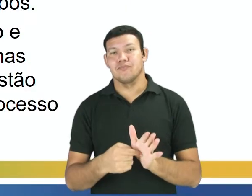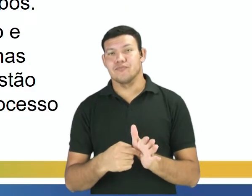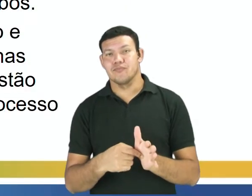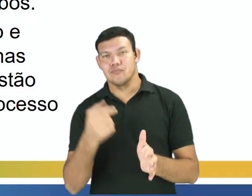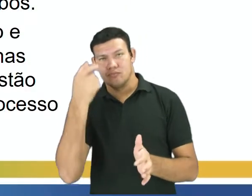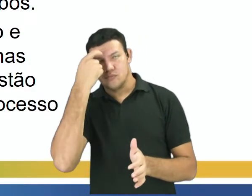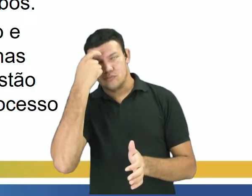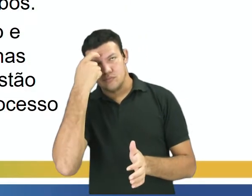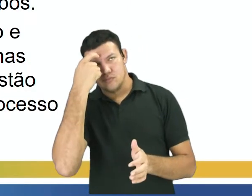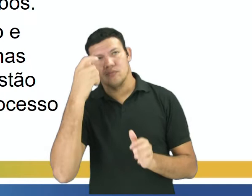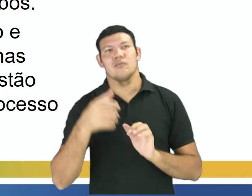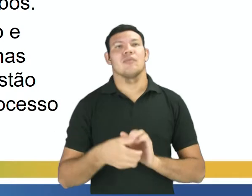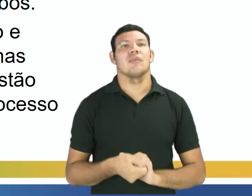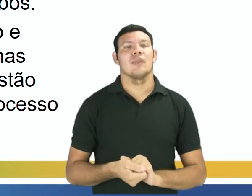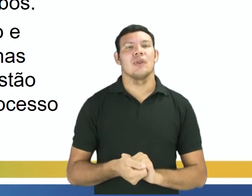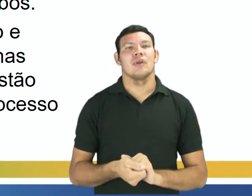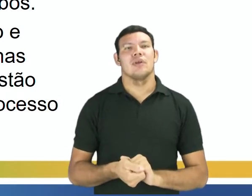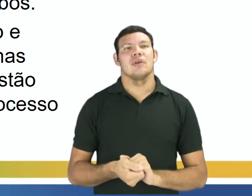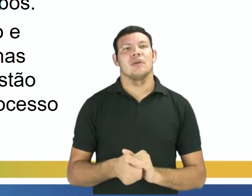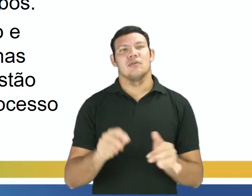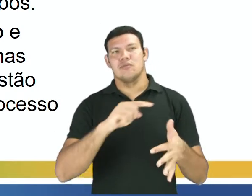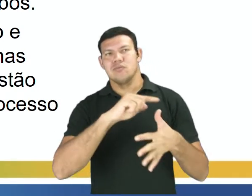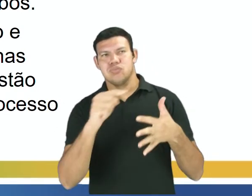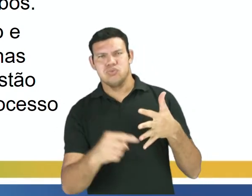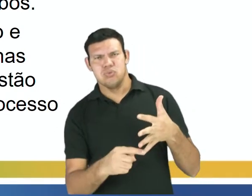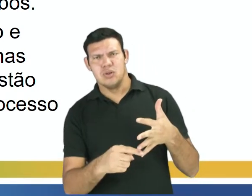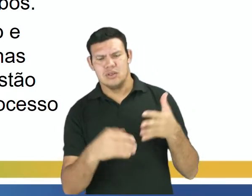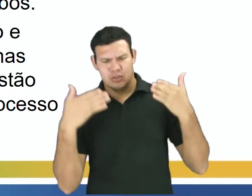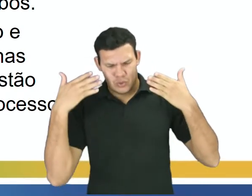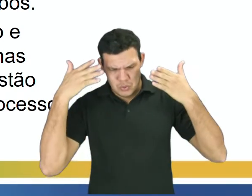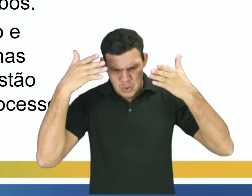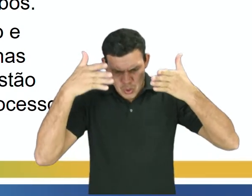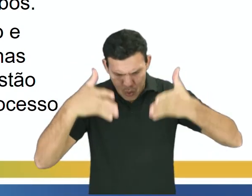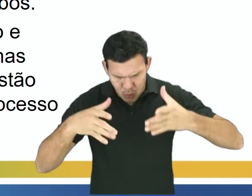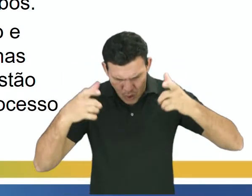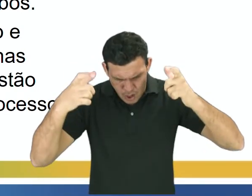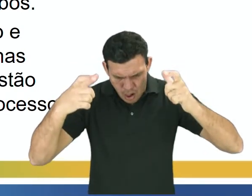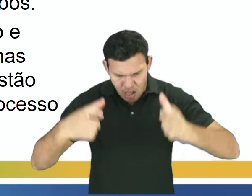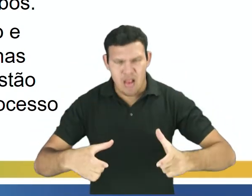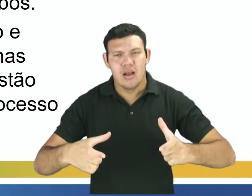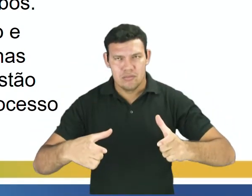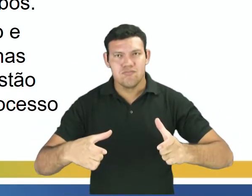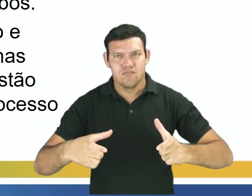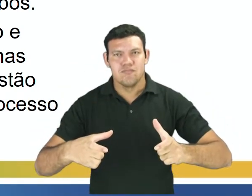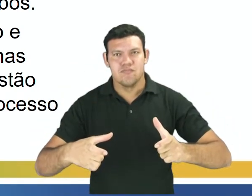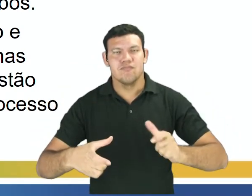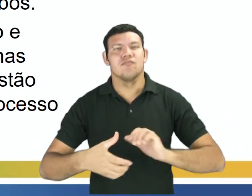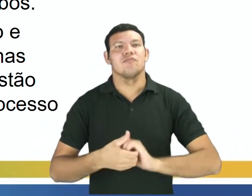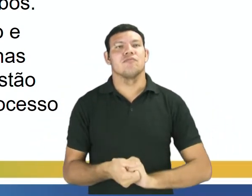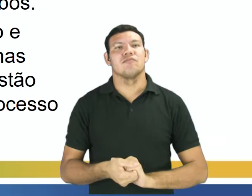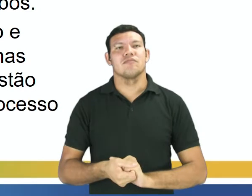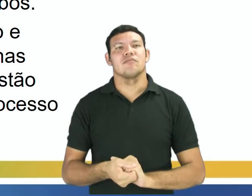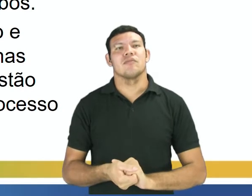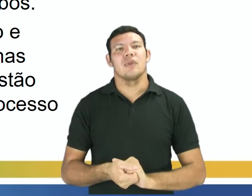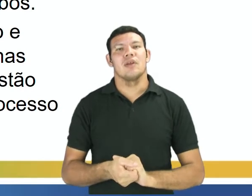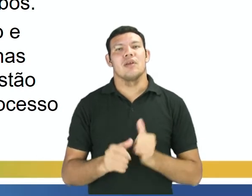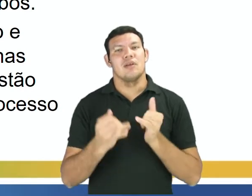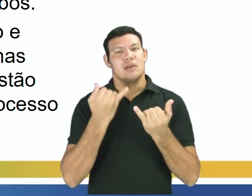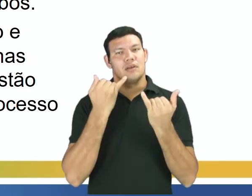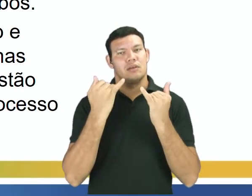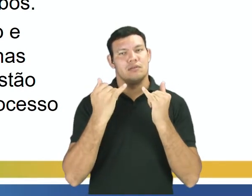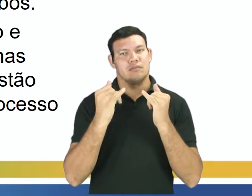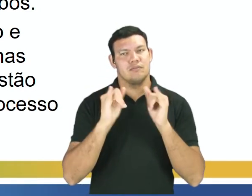tecnologia passam a ser elementos centrais. Forte presença, olha só, olha o detalhe, informática, eletrônica e